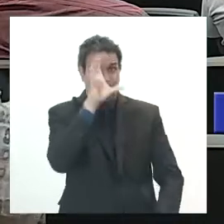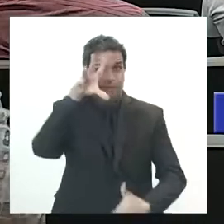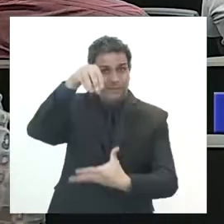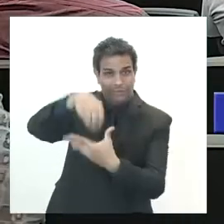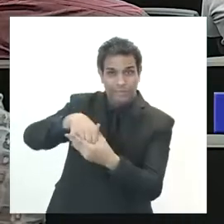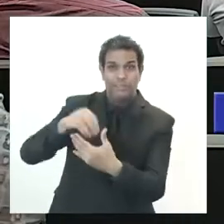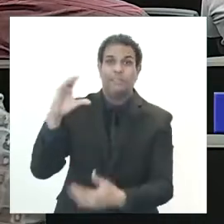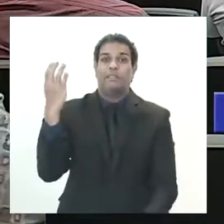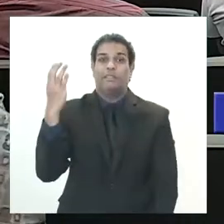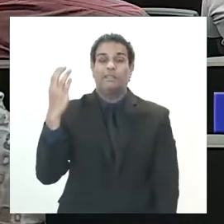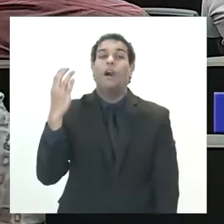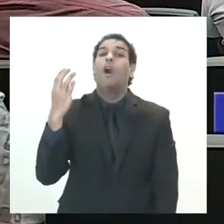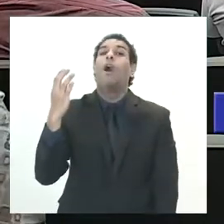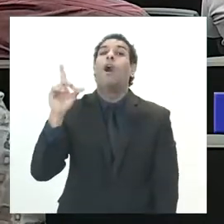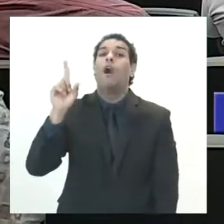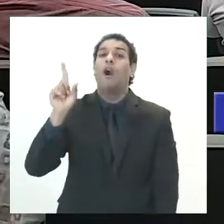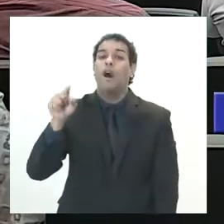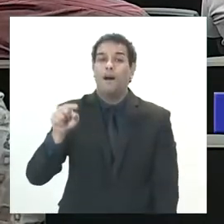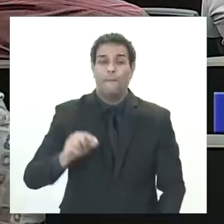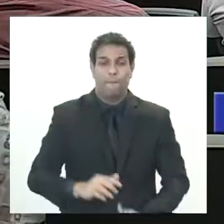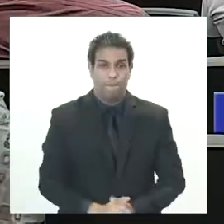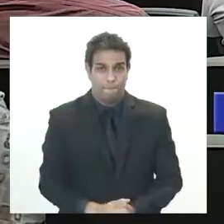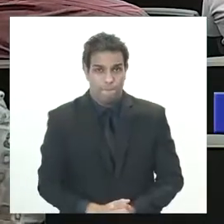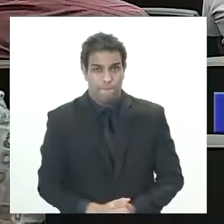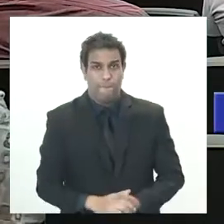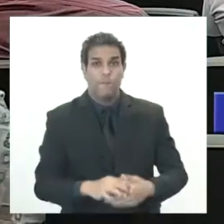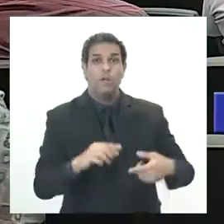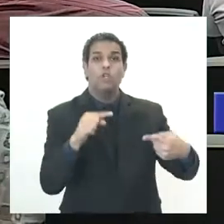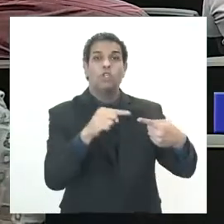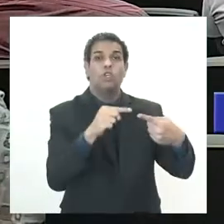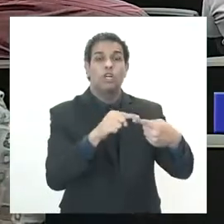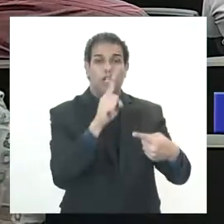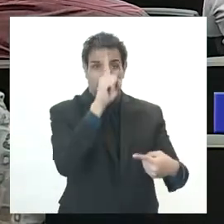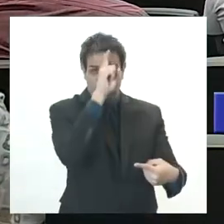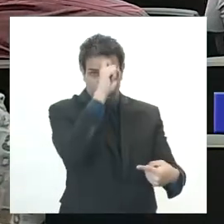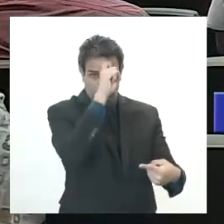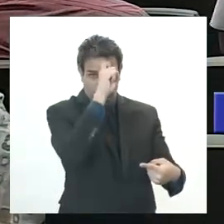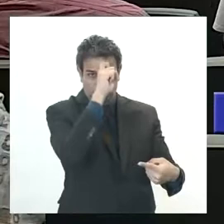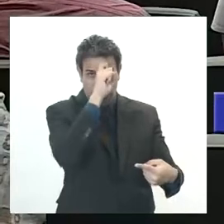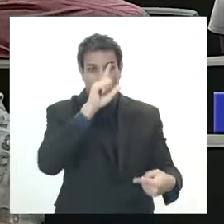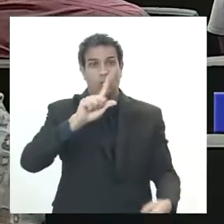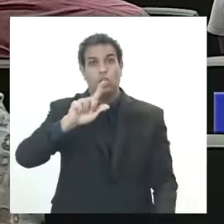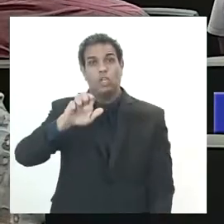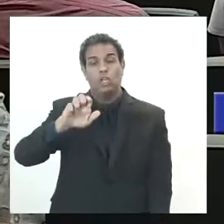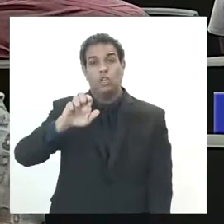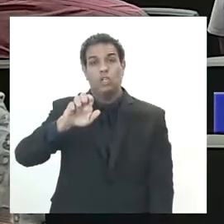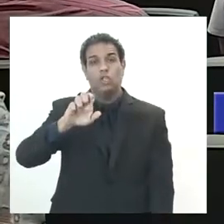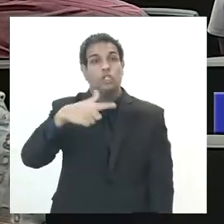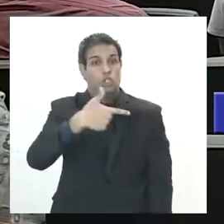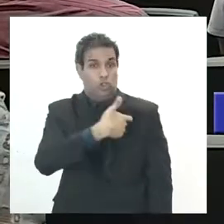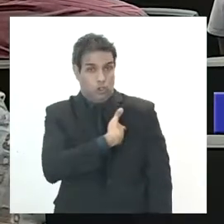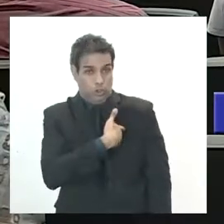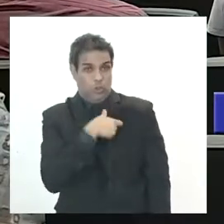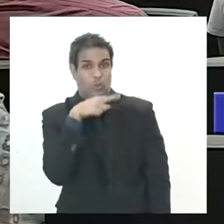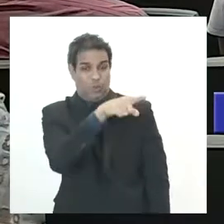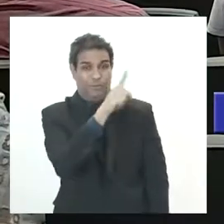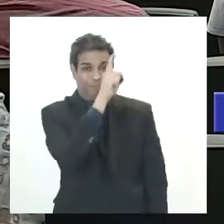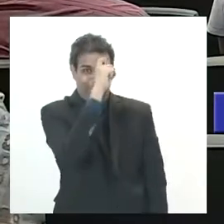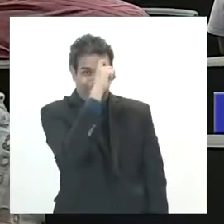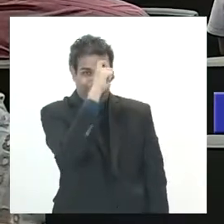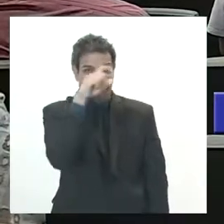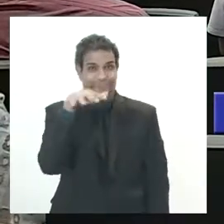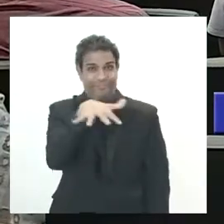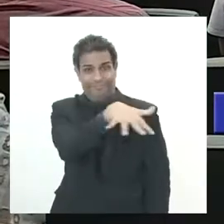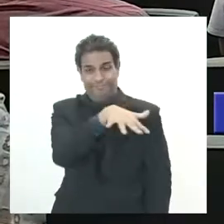Niterói importante Getúlio Vargas filho chamado getulinho que a culpa enfermeira Rejane sabe muito bem que